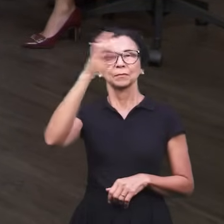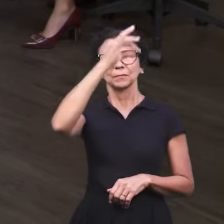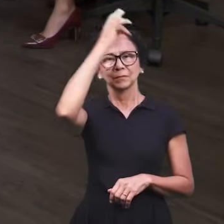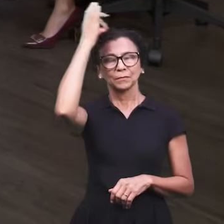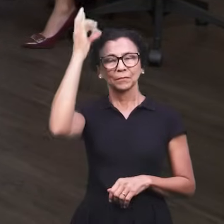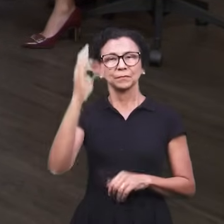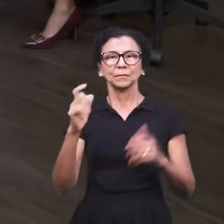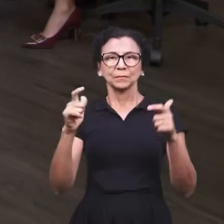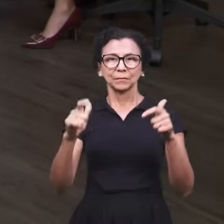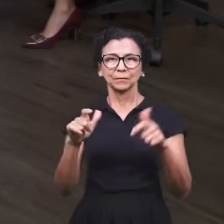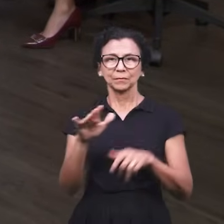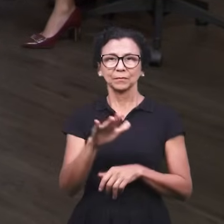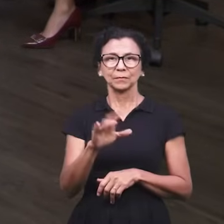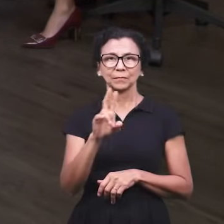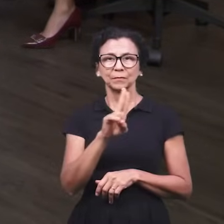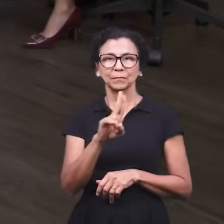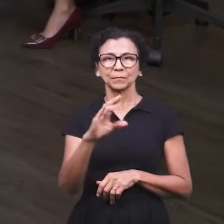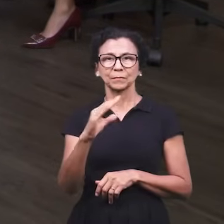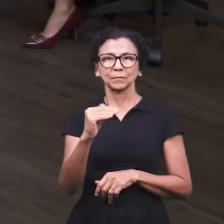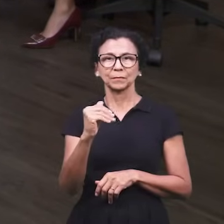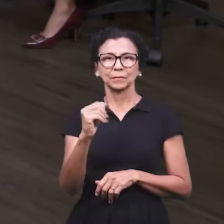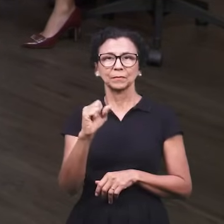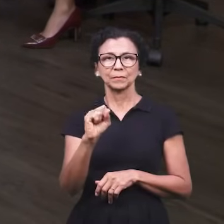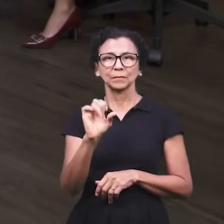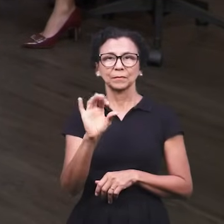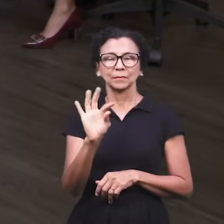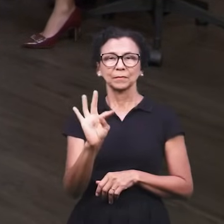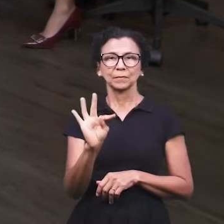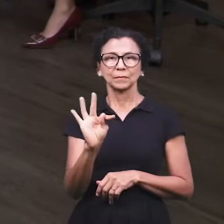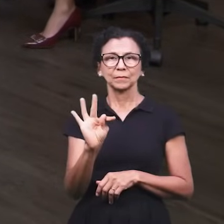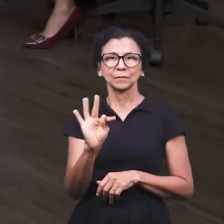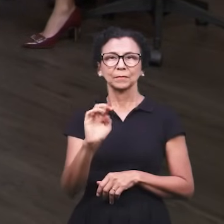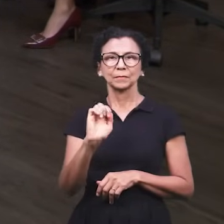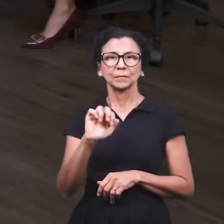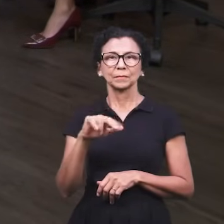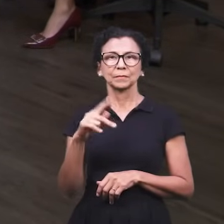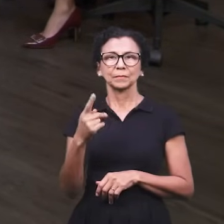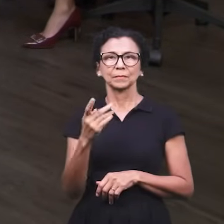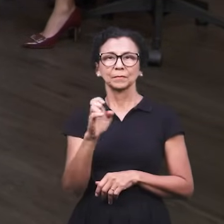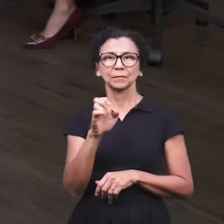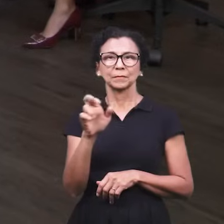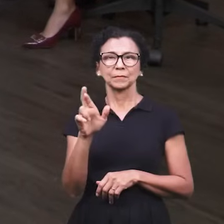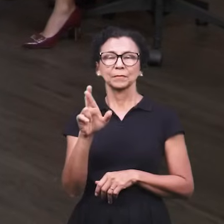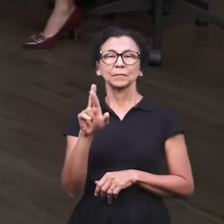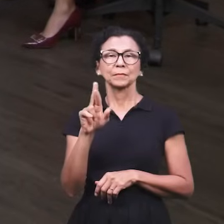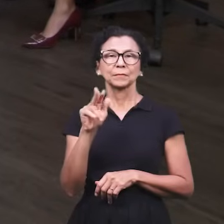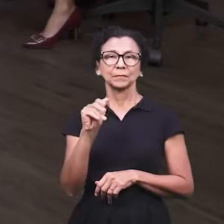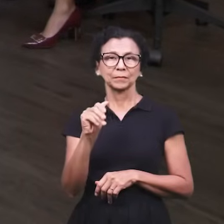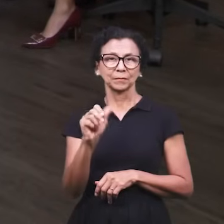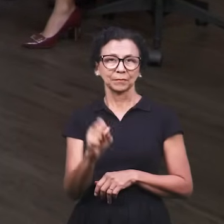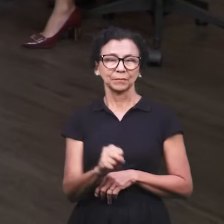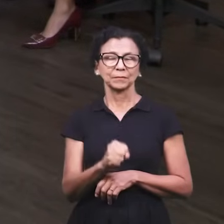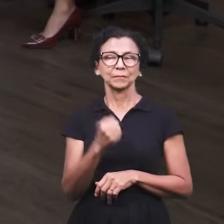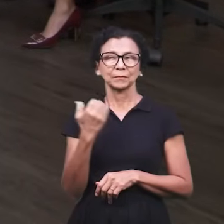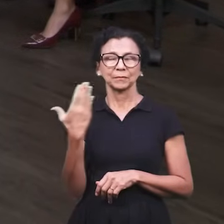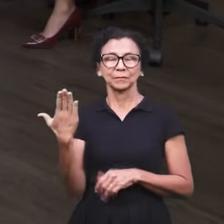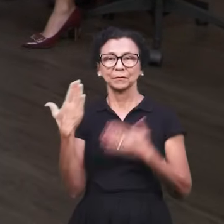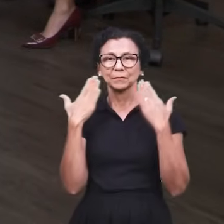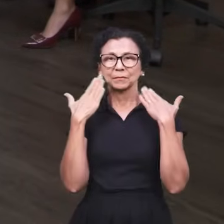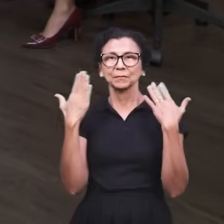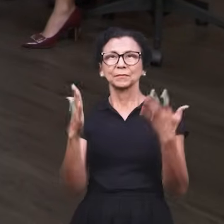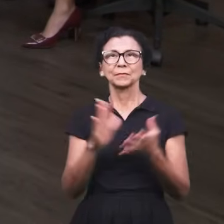Castanheiras. E os jovens aqui de hoje... Aqui no estado do Espírito Isso, Santo. aqui no estado, só para situar, né, os irmãos que estão assistindo. Então nós temos aqui o Caio